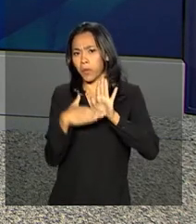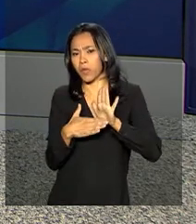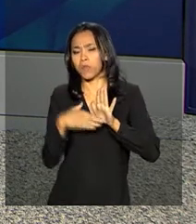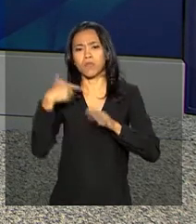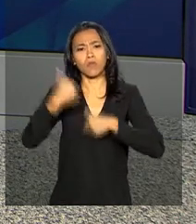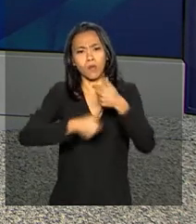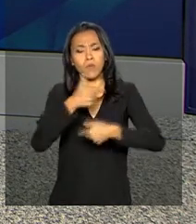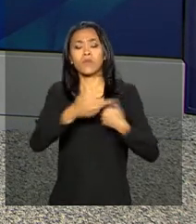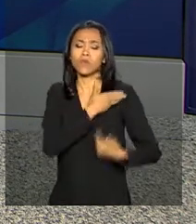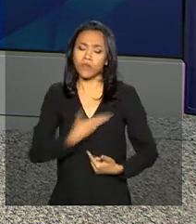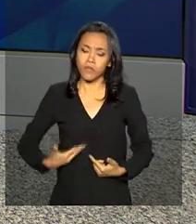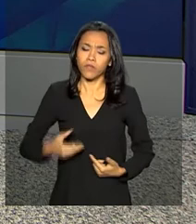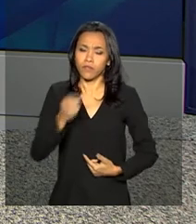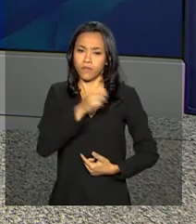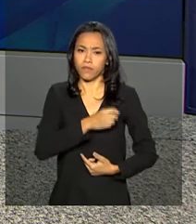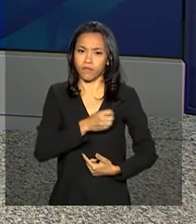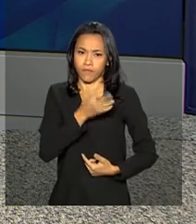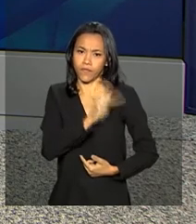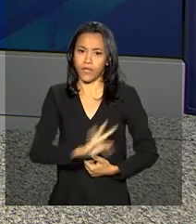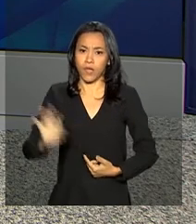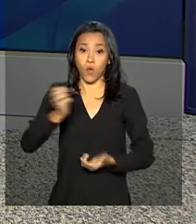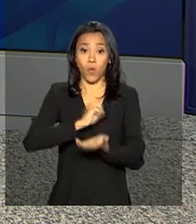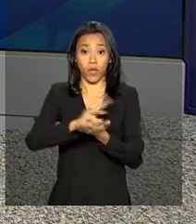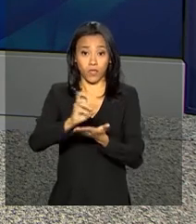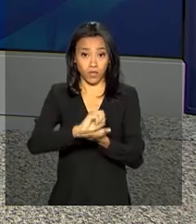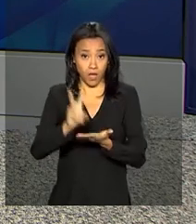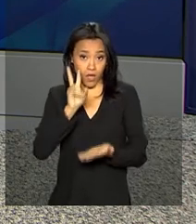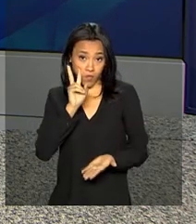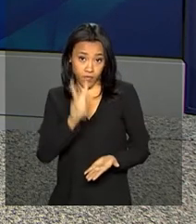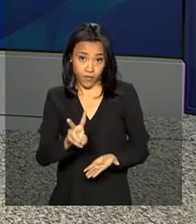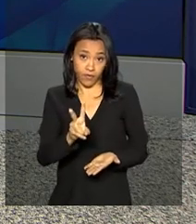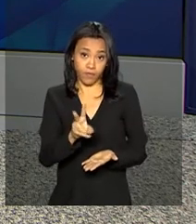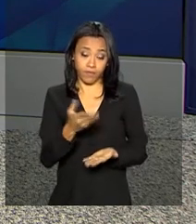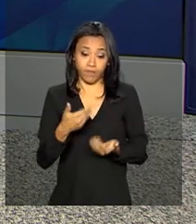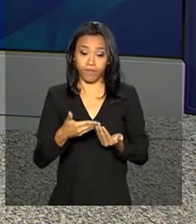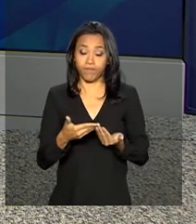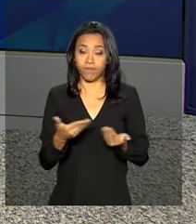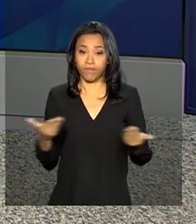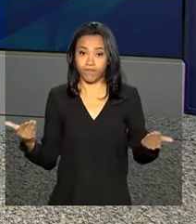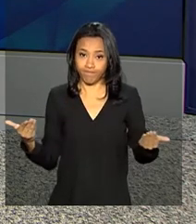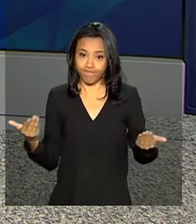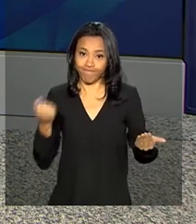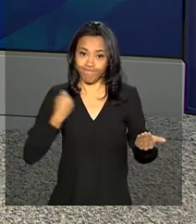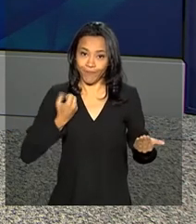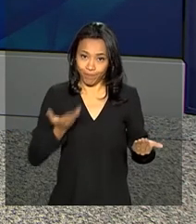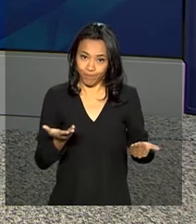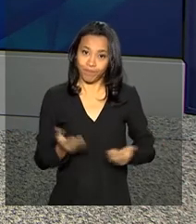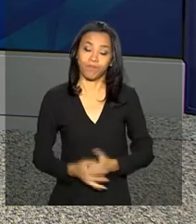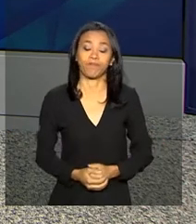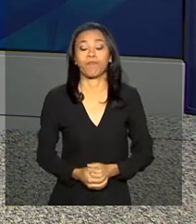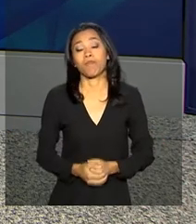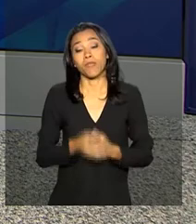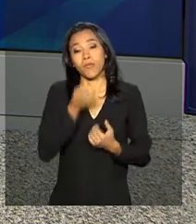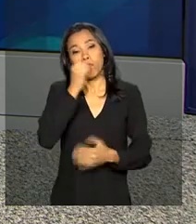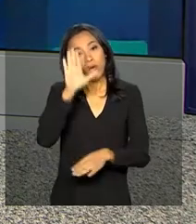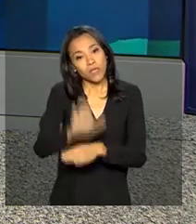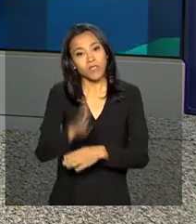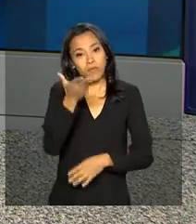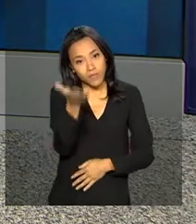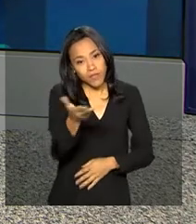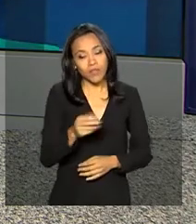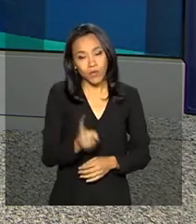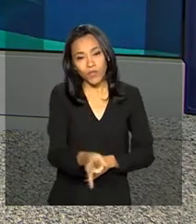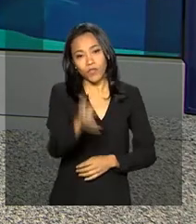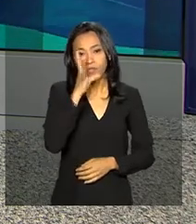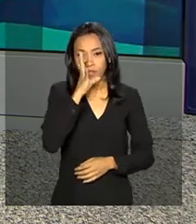federal para nós só disappear anote aí 61 99 86 78 78 7 boa tarde pra você